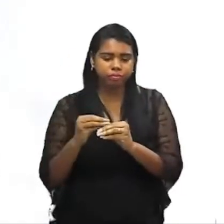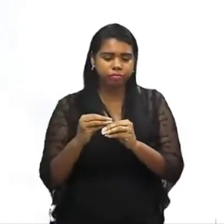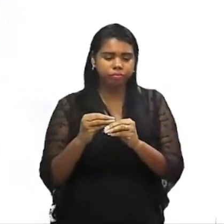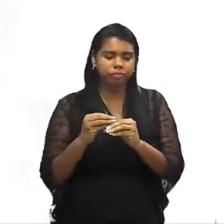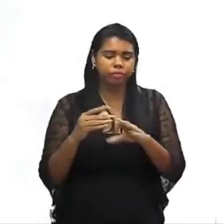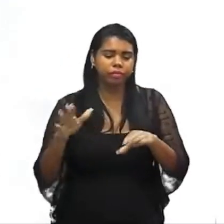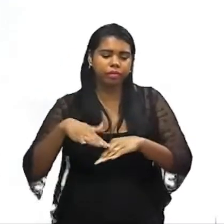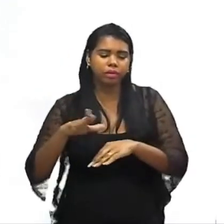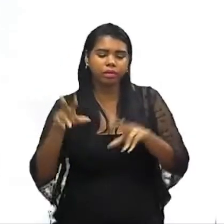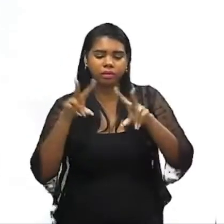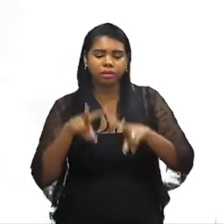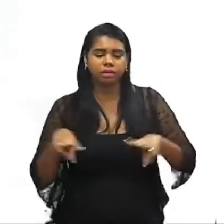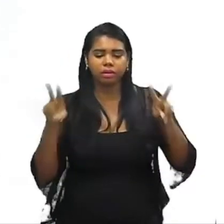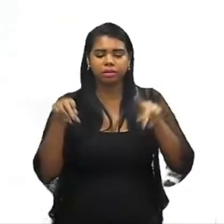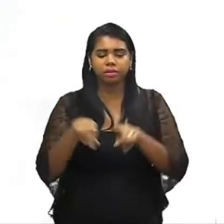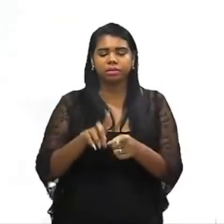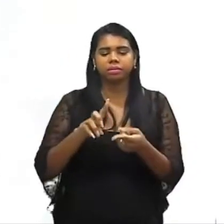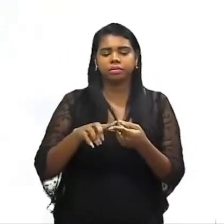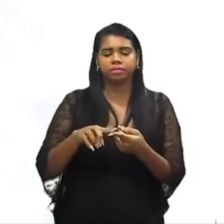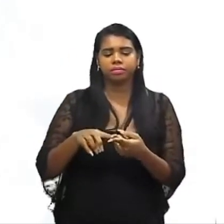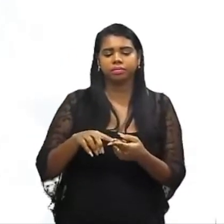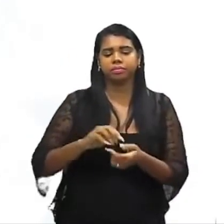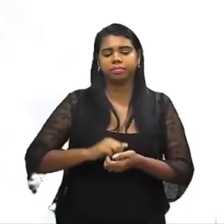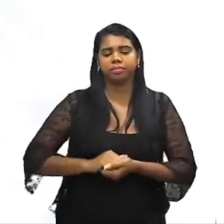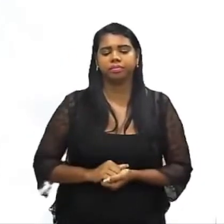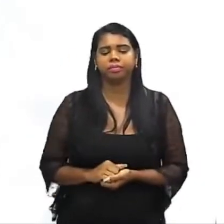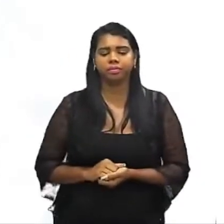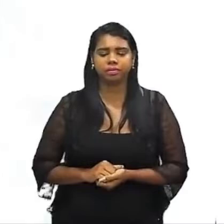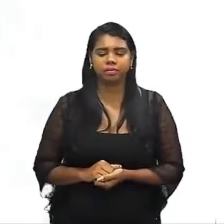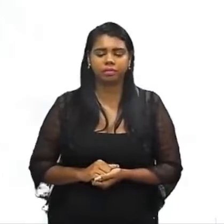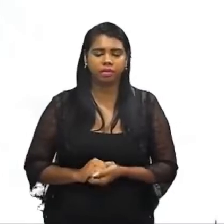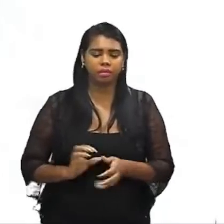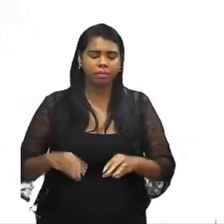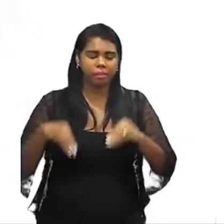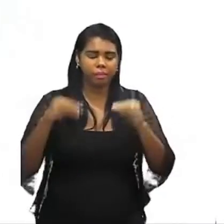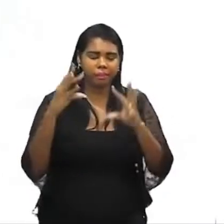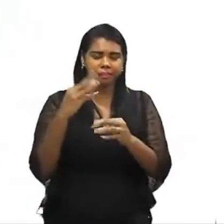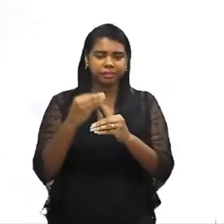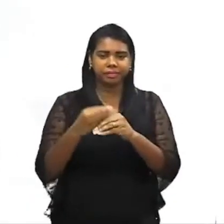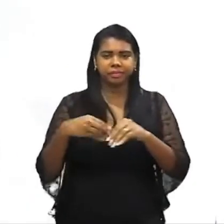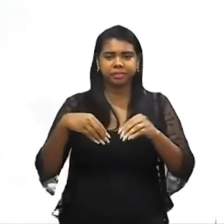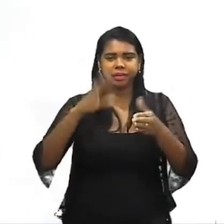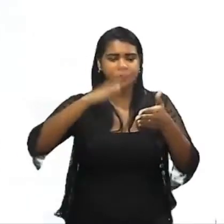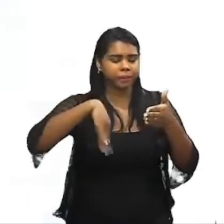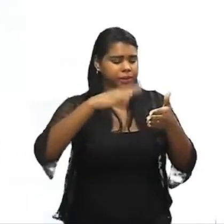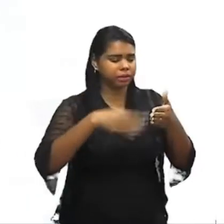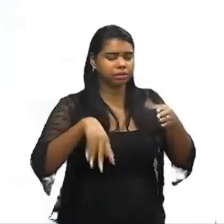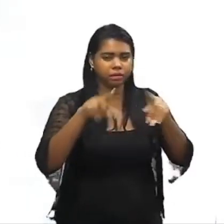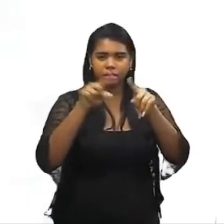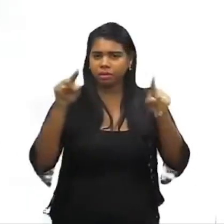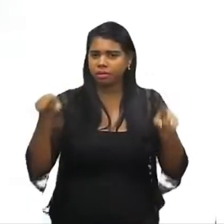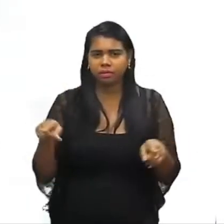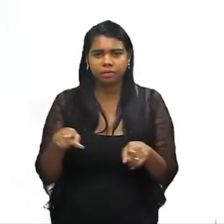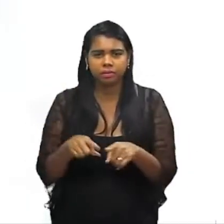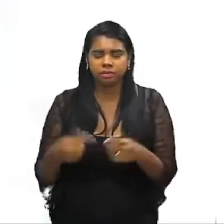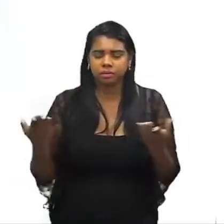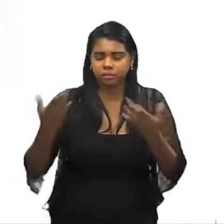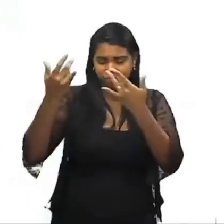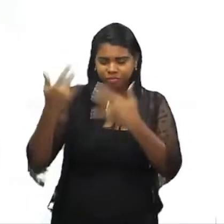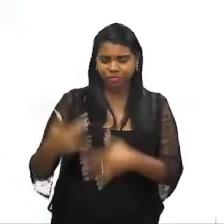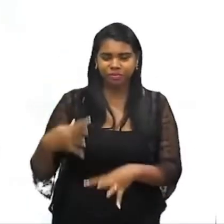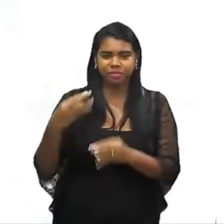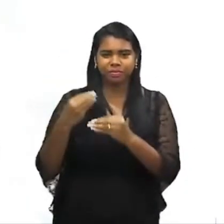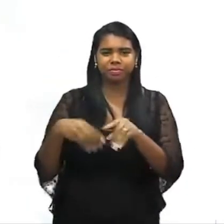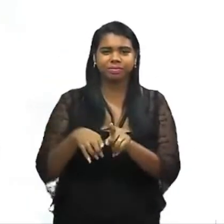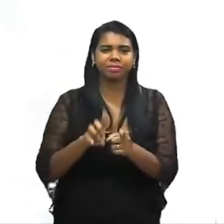pouco mais o olhar. A gente veio de um artista visual plástico, né? De telas, de pintura, e a gente vai falar um